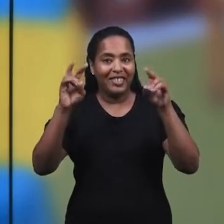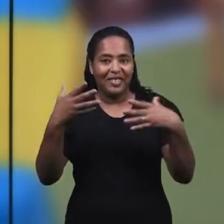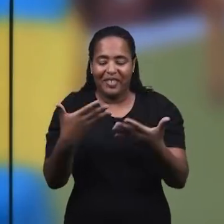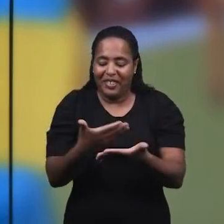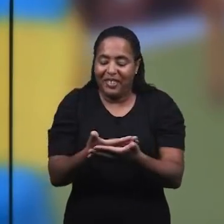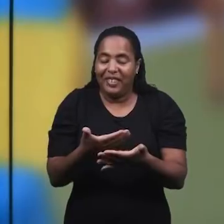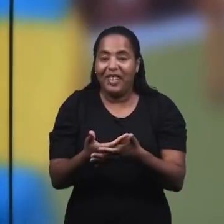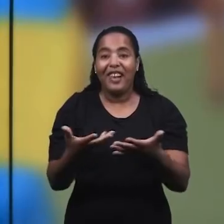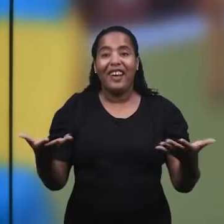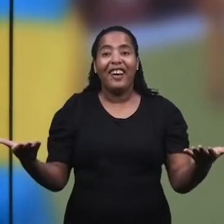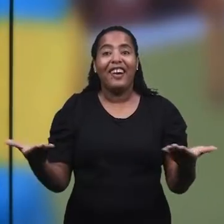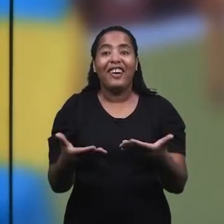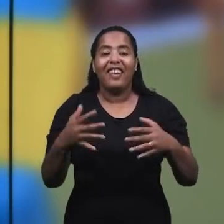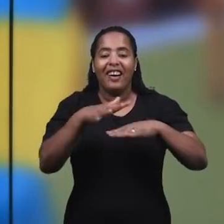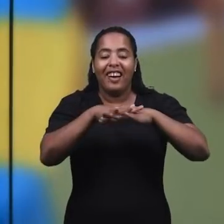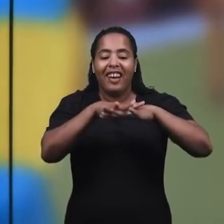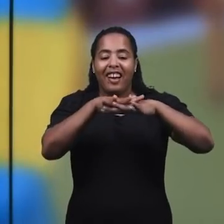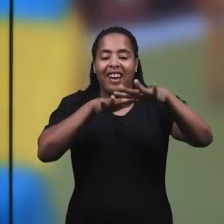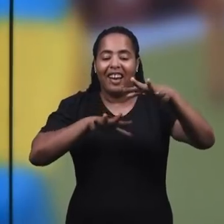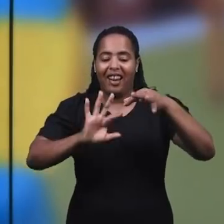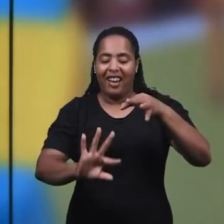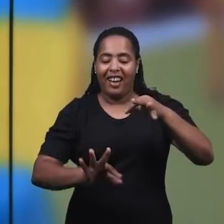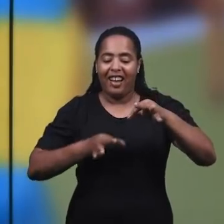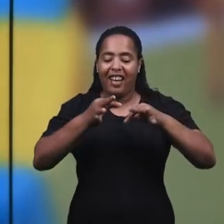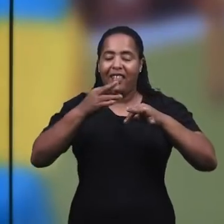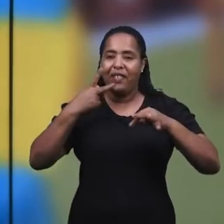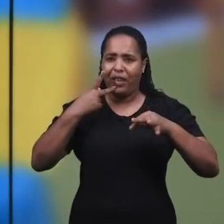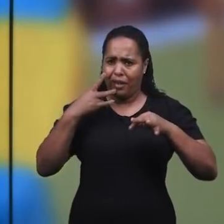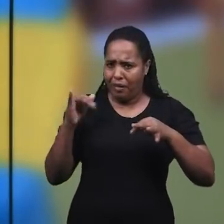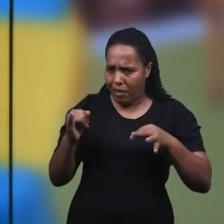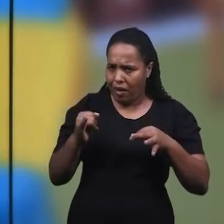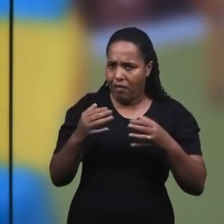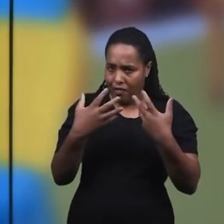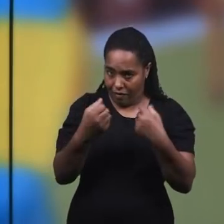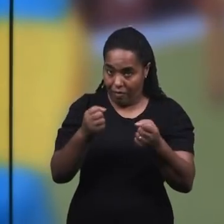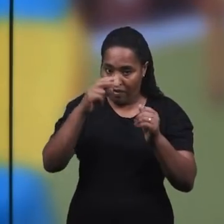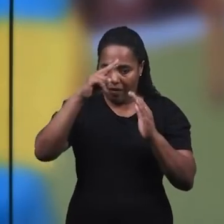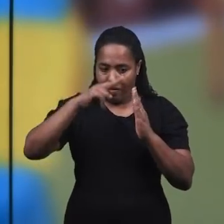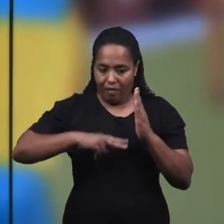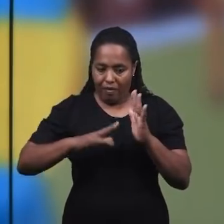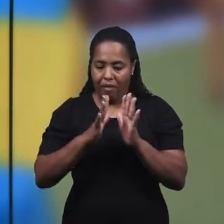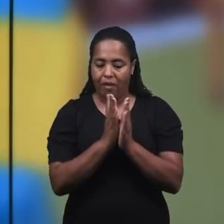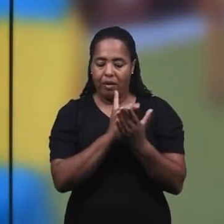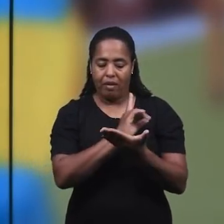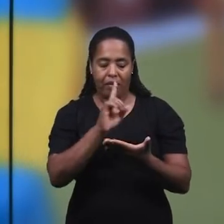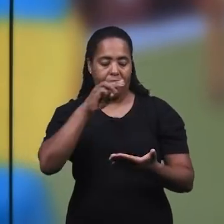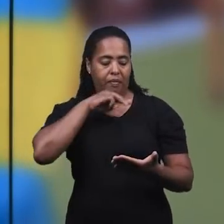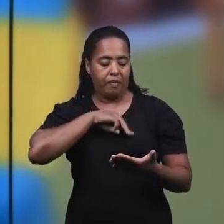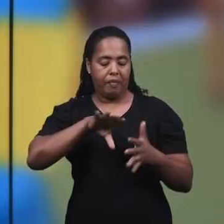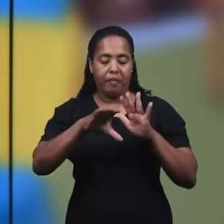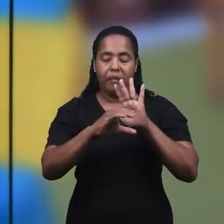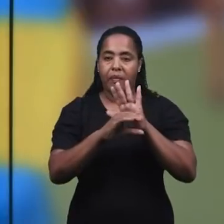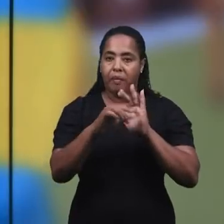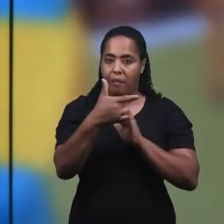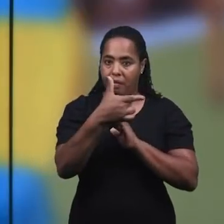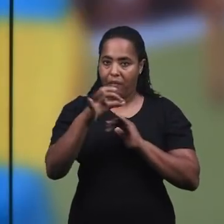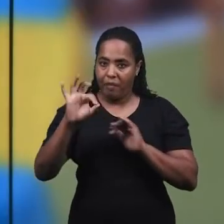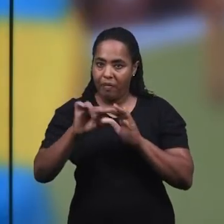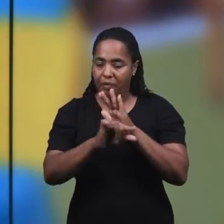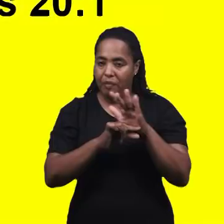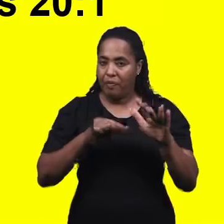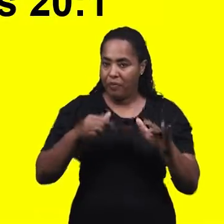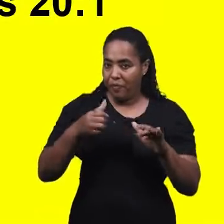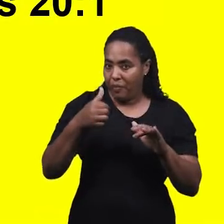aula de hoje é a vinha do Pai. Vamos ler a palavra de Deus em Mateus capítulo 20, versículo